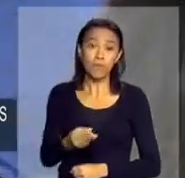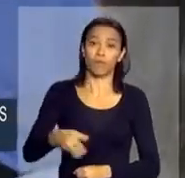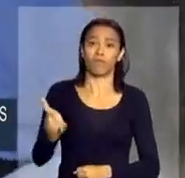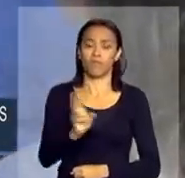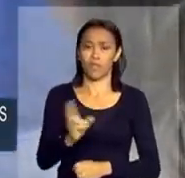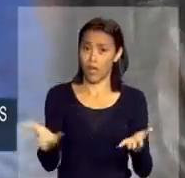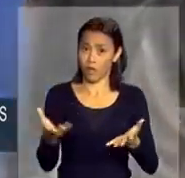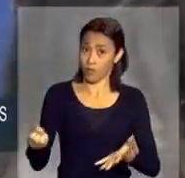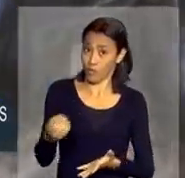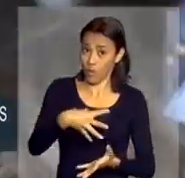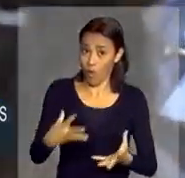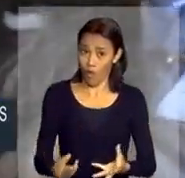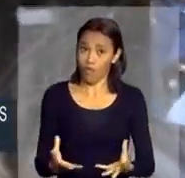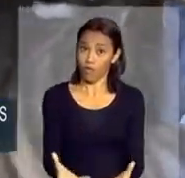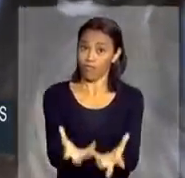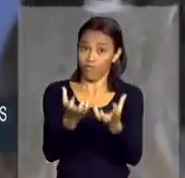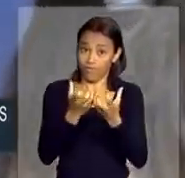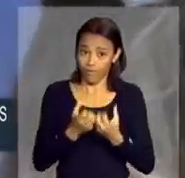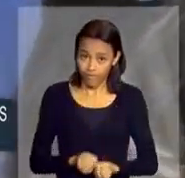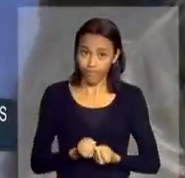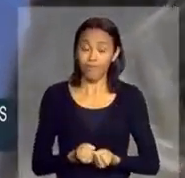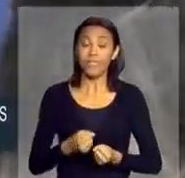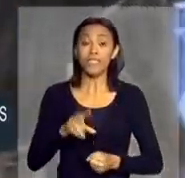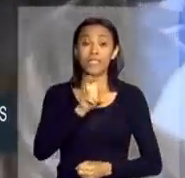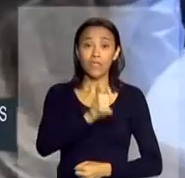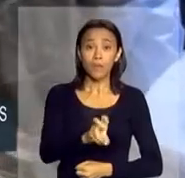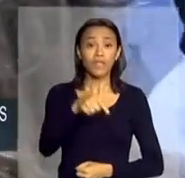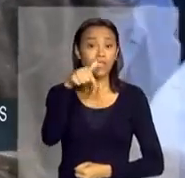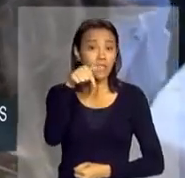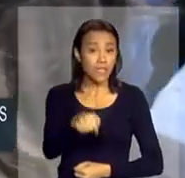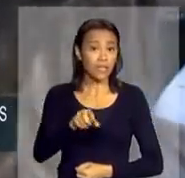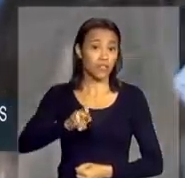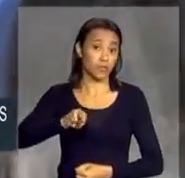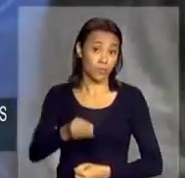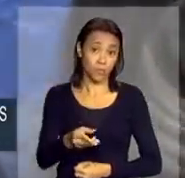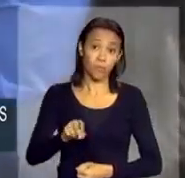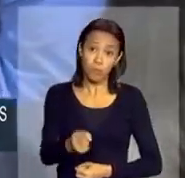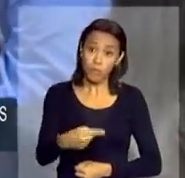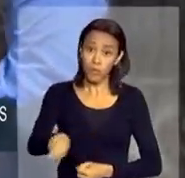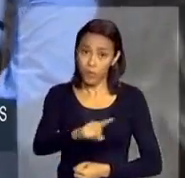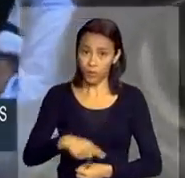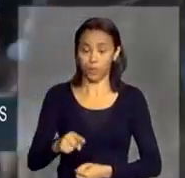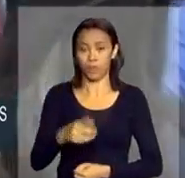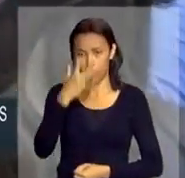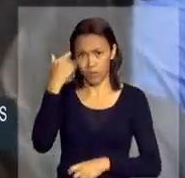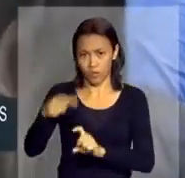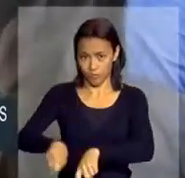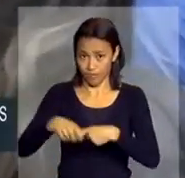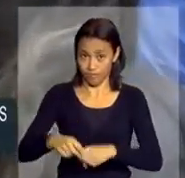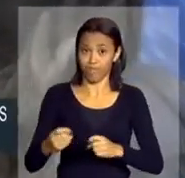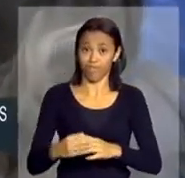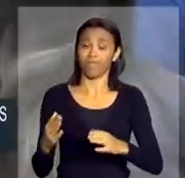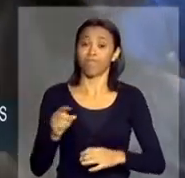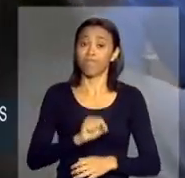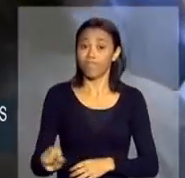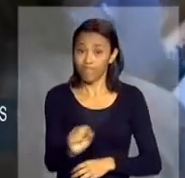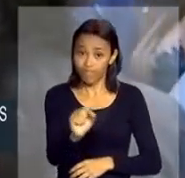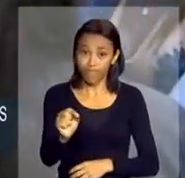nova doação, já vão somar 57.000 agricultores familiares paraibanos dentro dos mais de